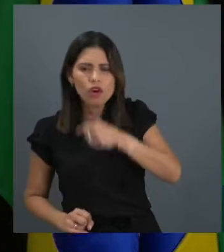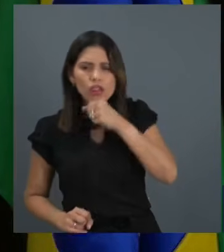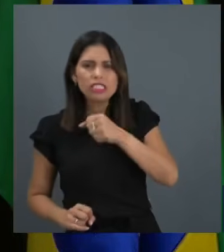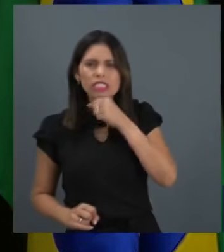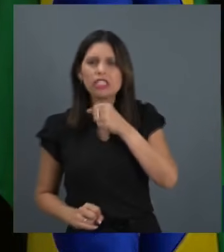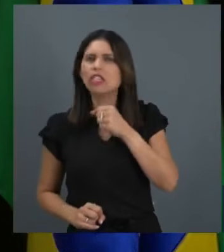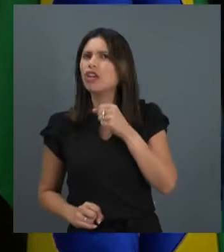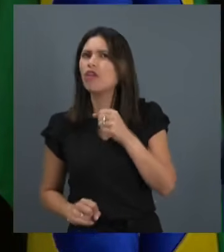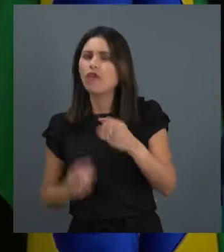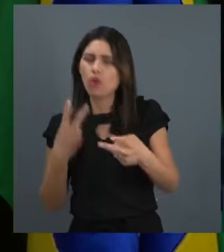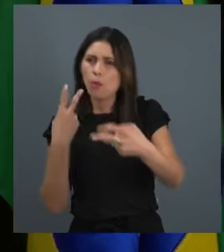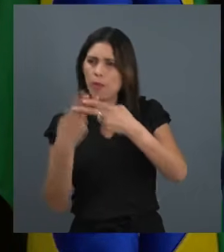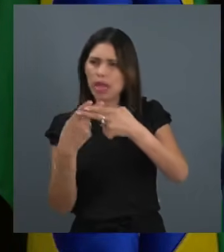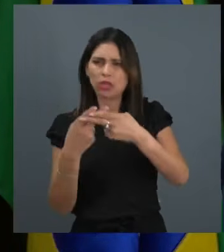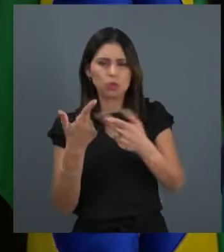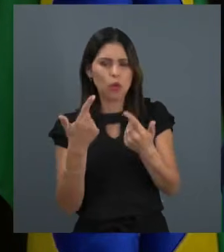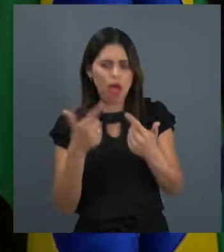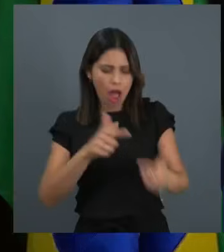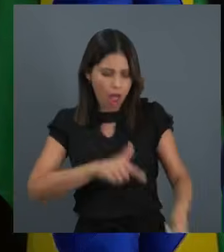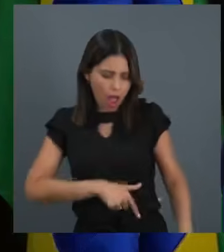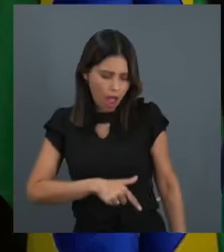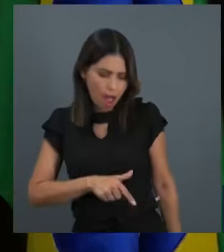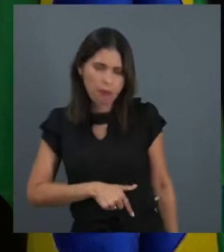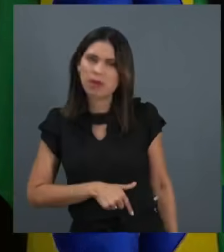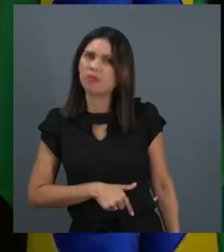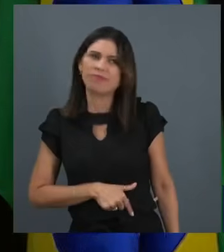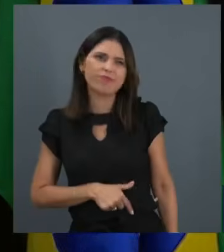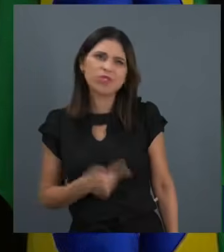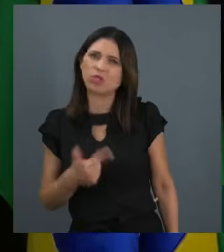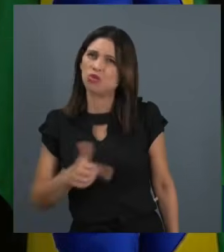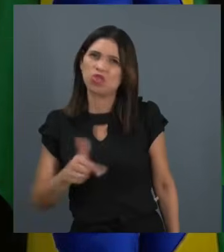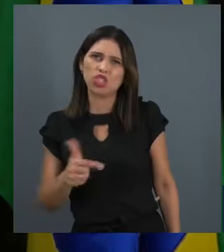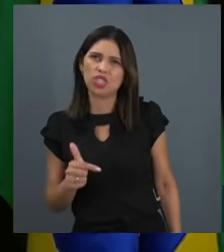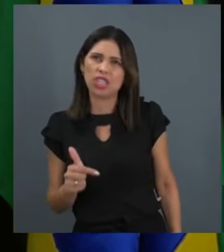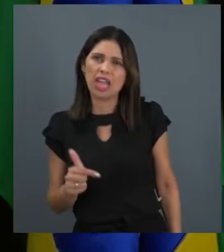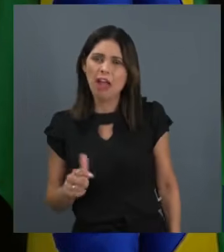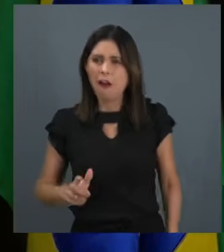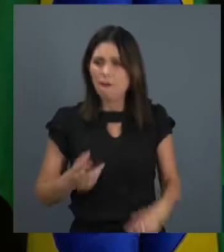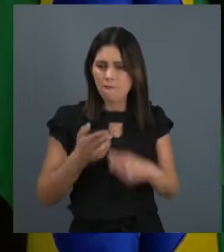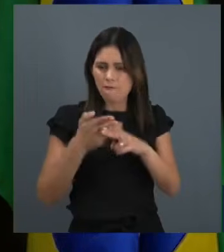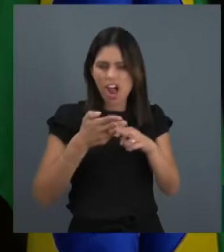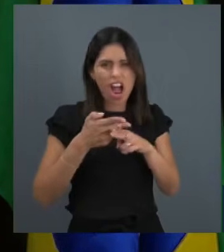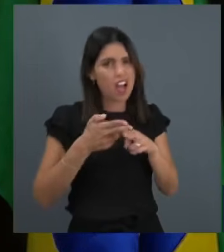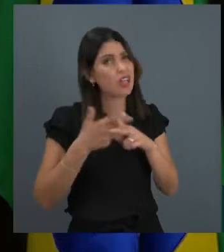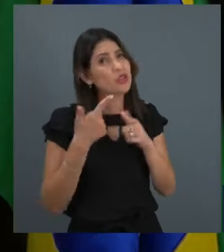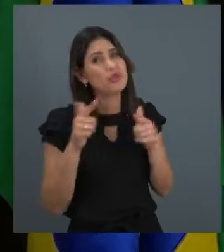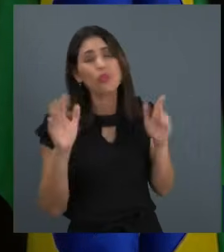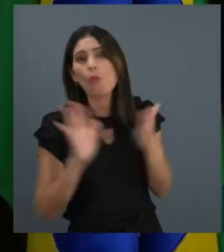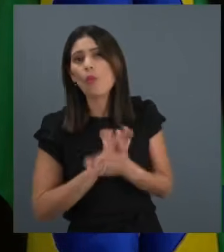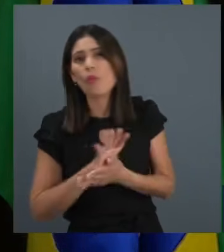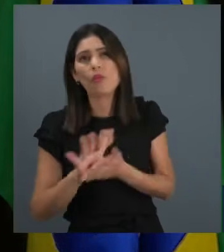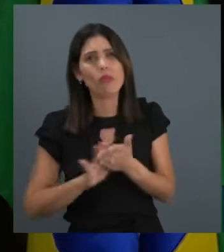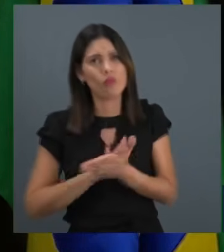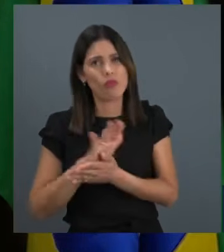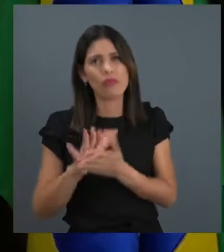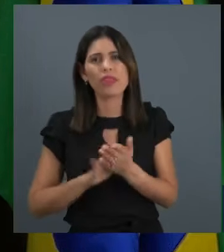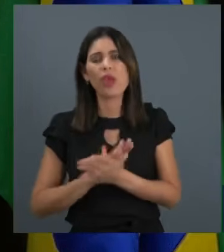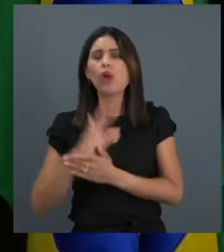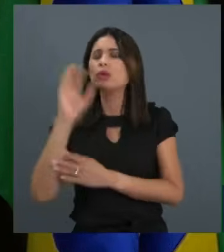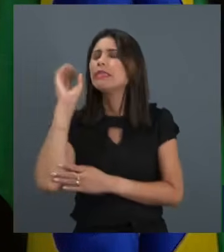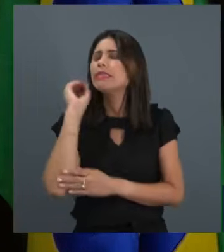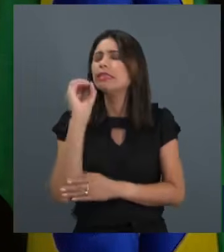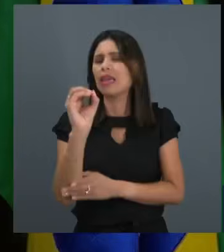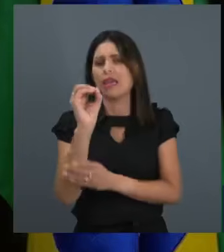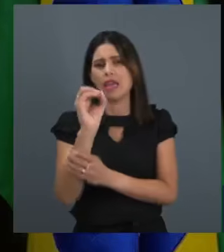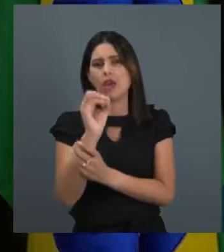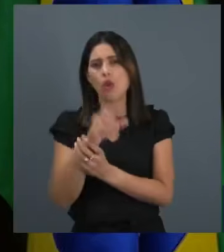armas. 0. Nem arma branca, como diz. 0. Sendo tratados